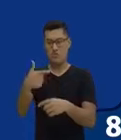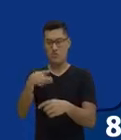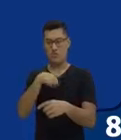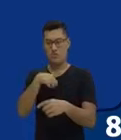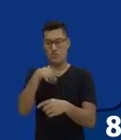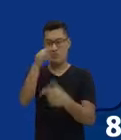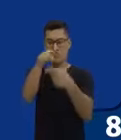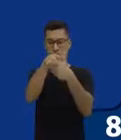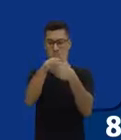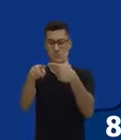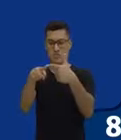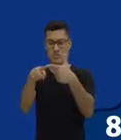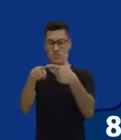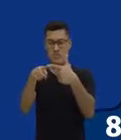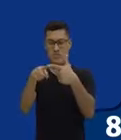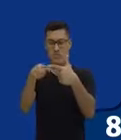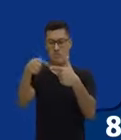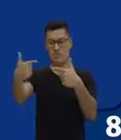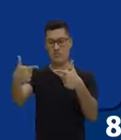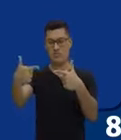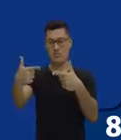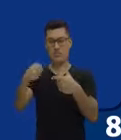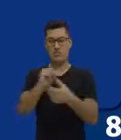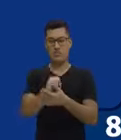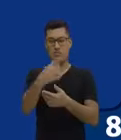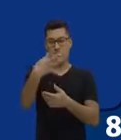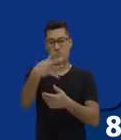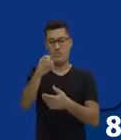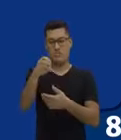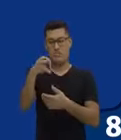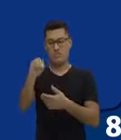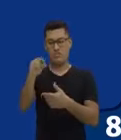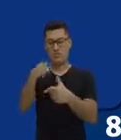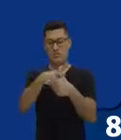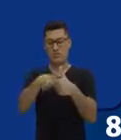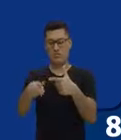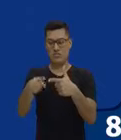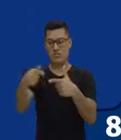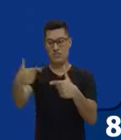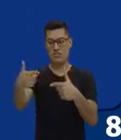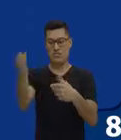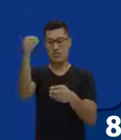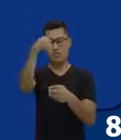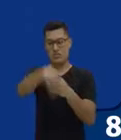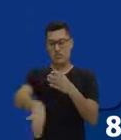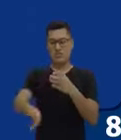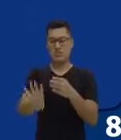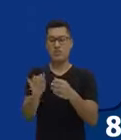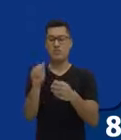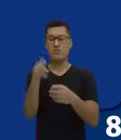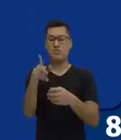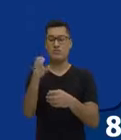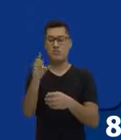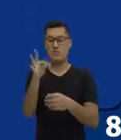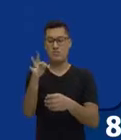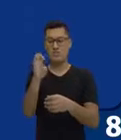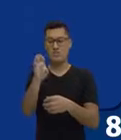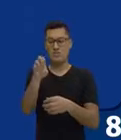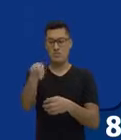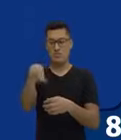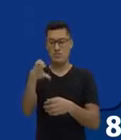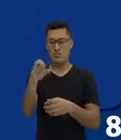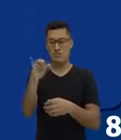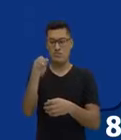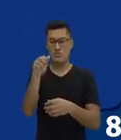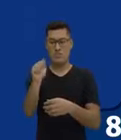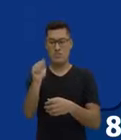por 2, Exatamente. Ah, eu pego 400 e divido por 2, só que dentro da potência eu estou multiplicando isso por 1 sobre 2. Por 1 sobre 2.